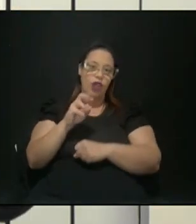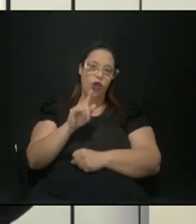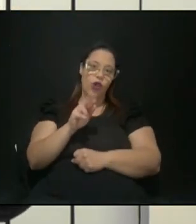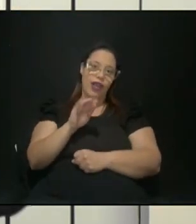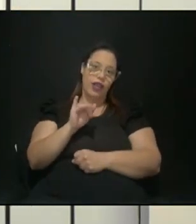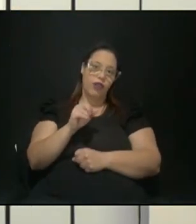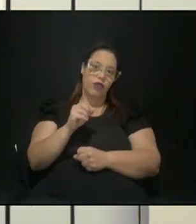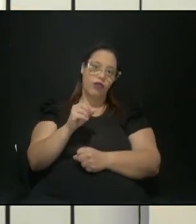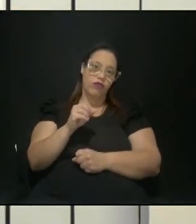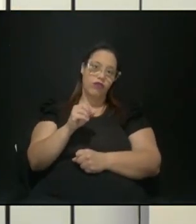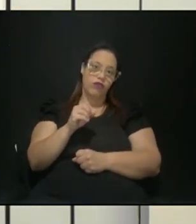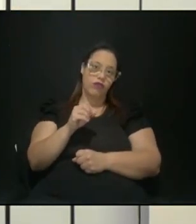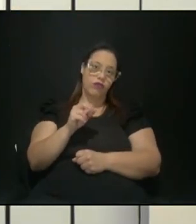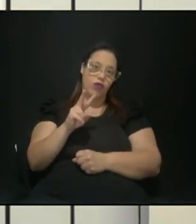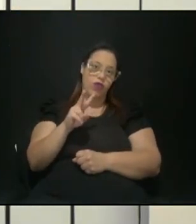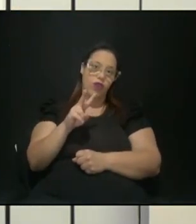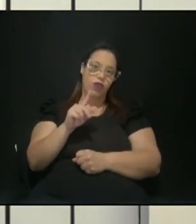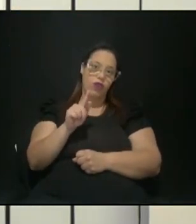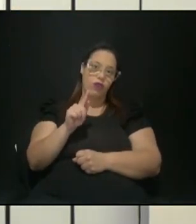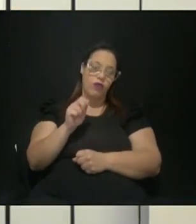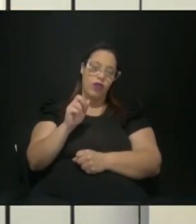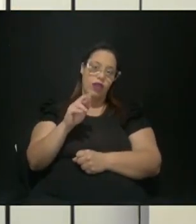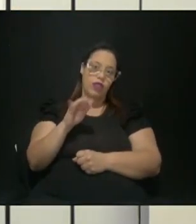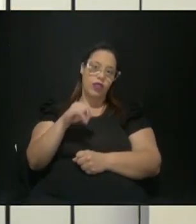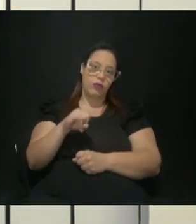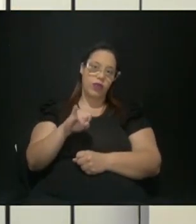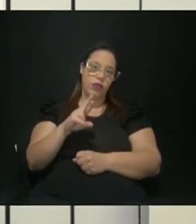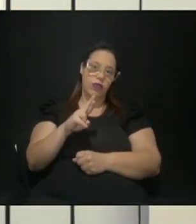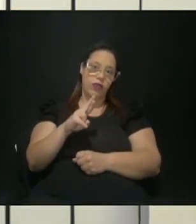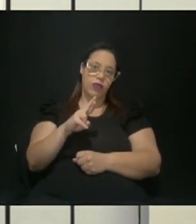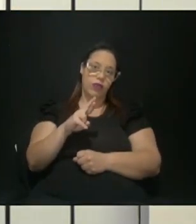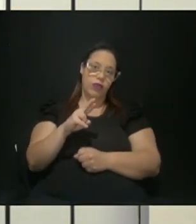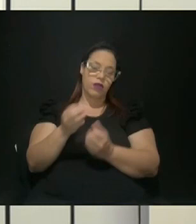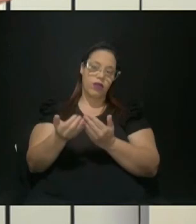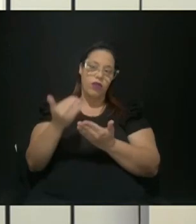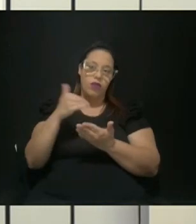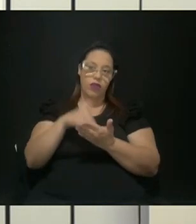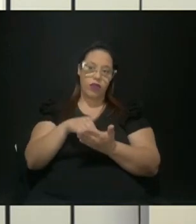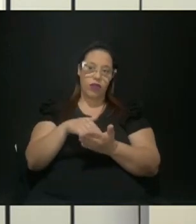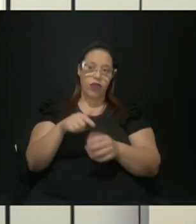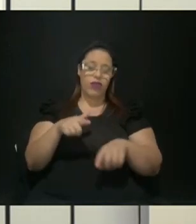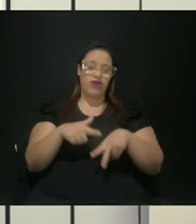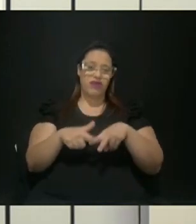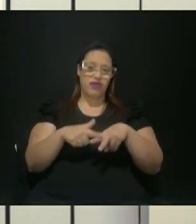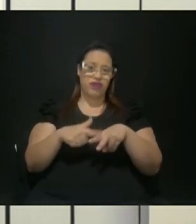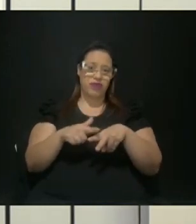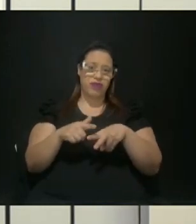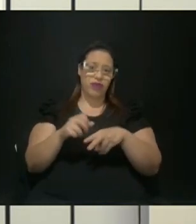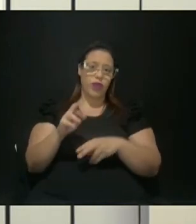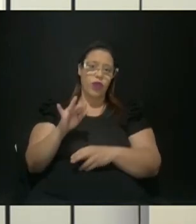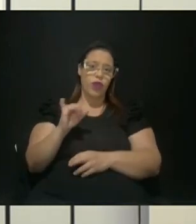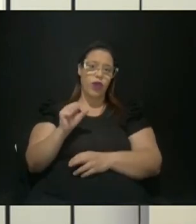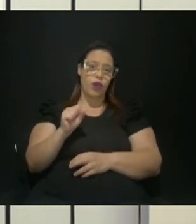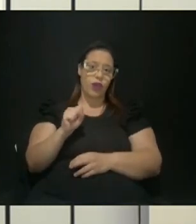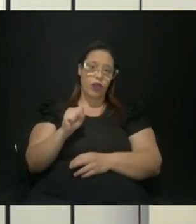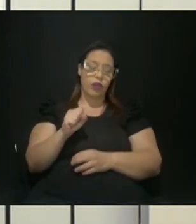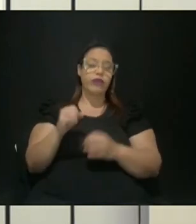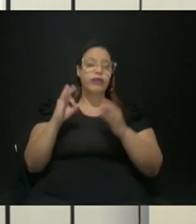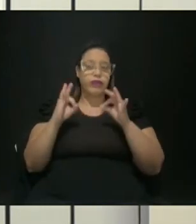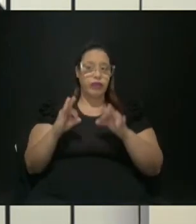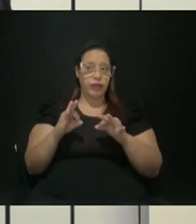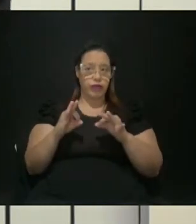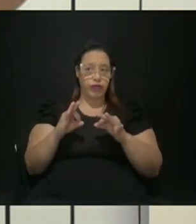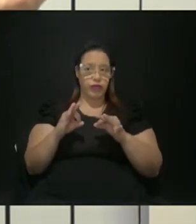ao Santos. O Pegoraro está retornando de lesão agora, então o Douglas Borges deve ficar com a